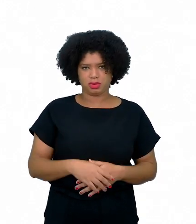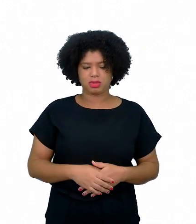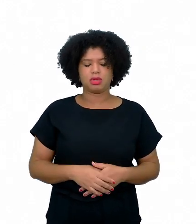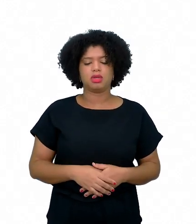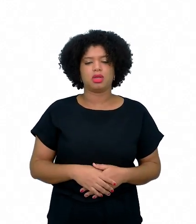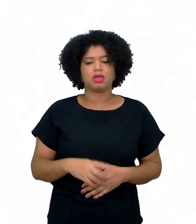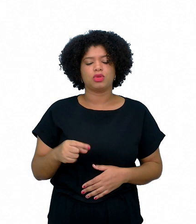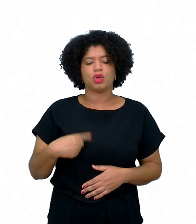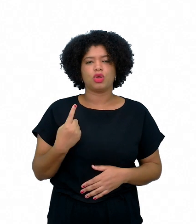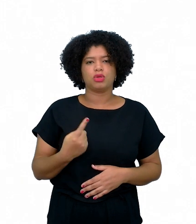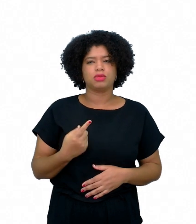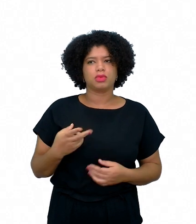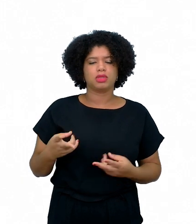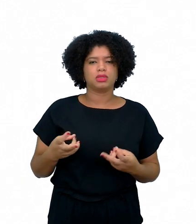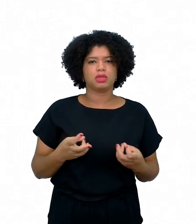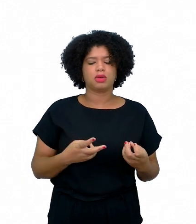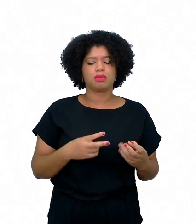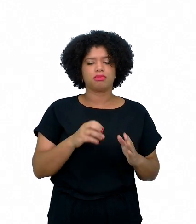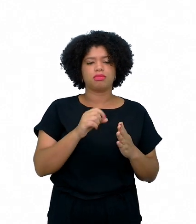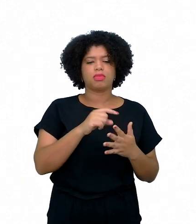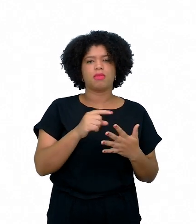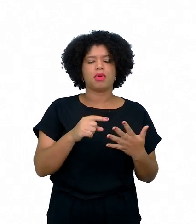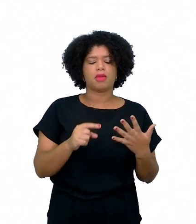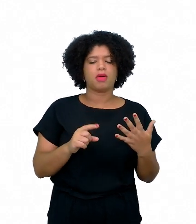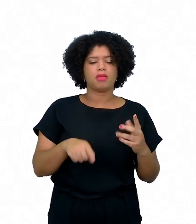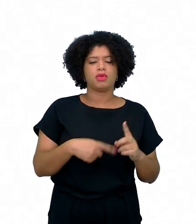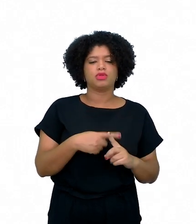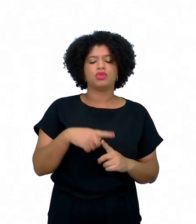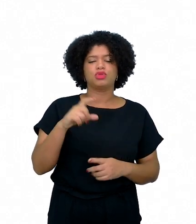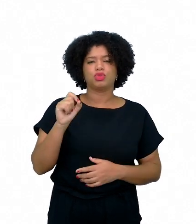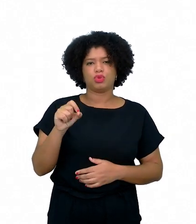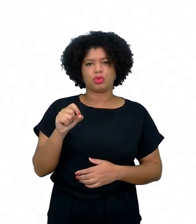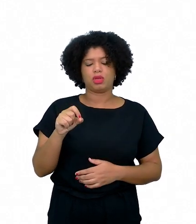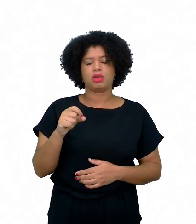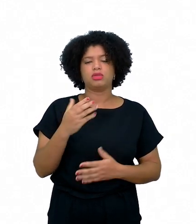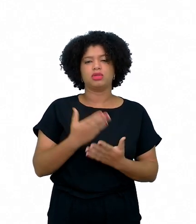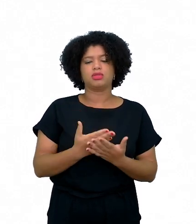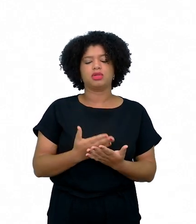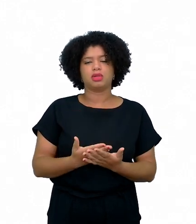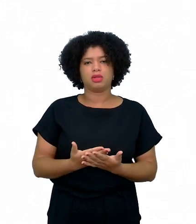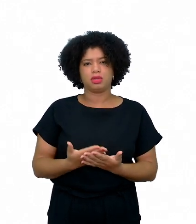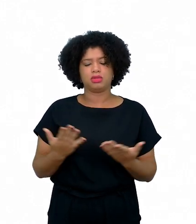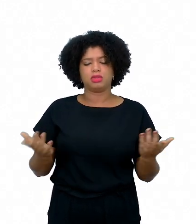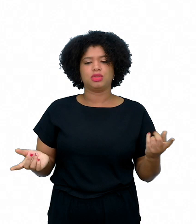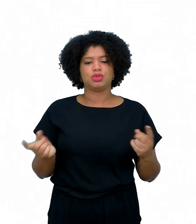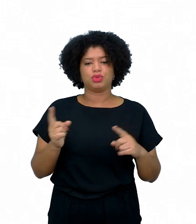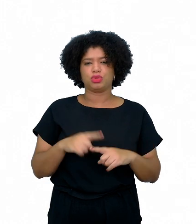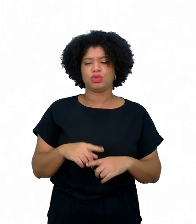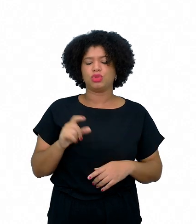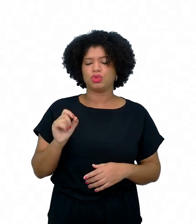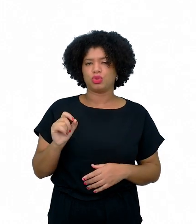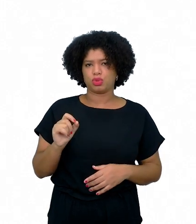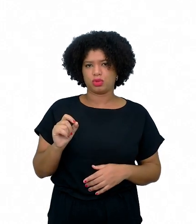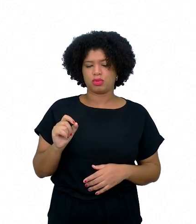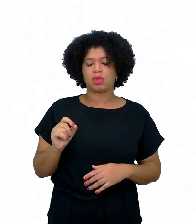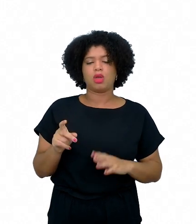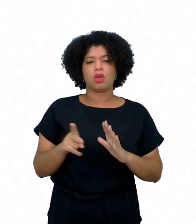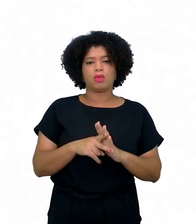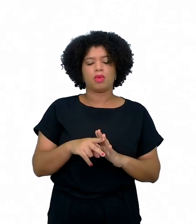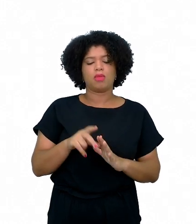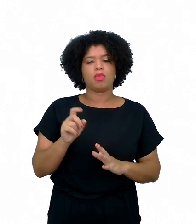os benefícios que a sala de aula invertida ela traz. Tanto a sala de